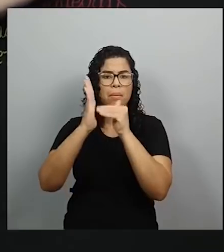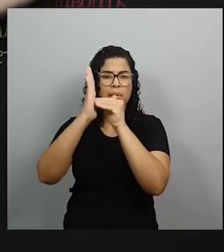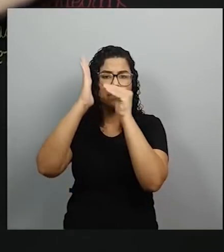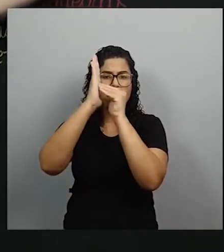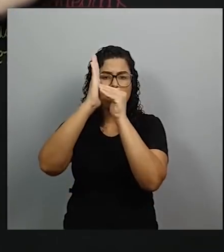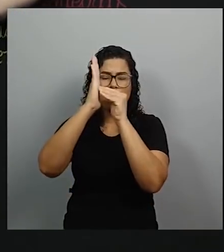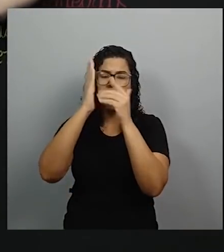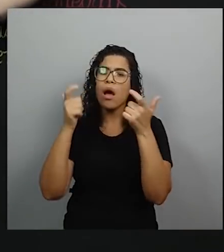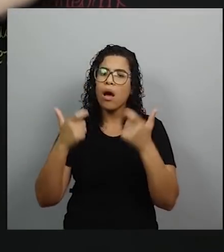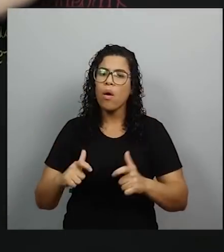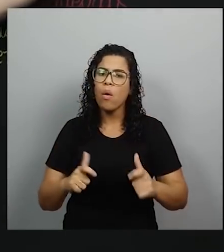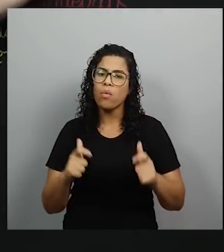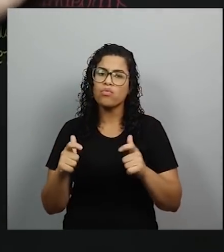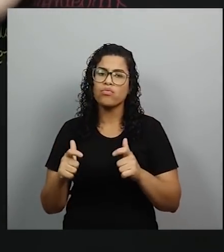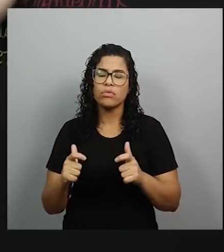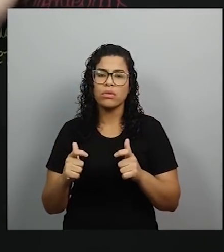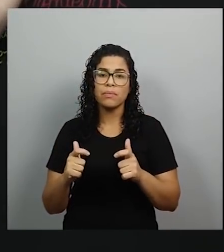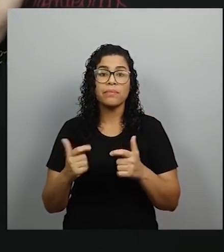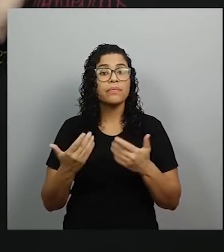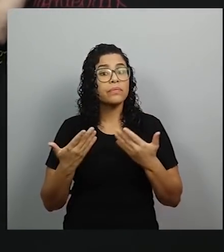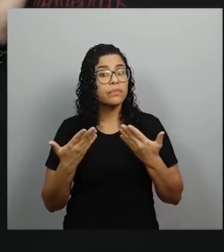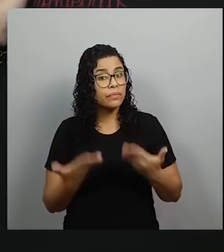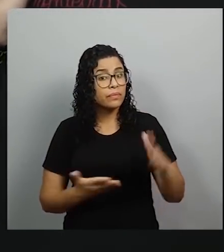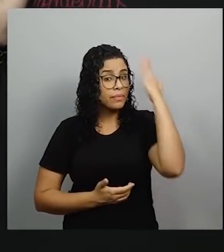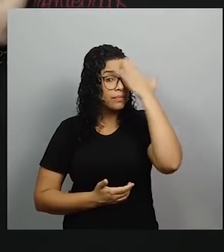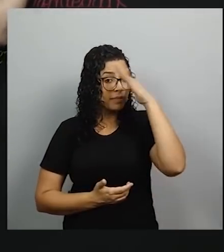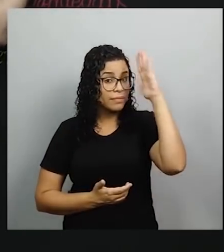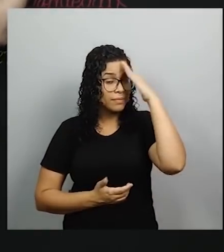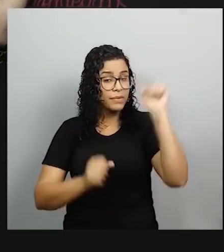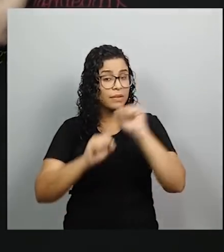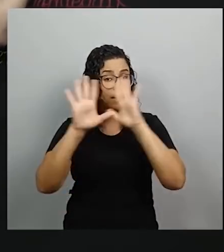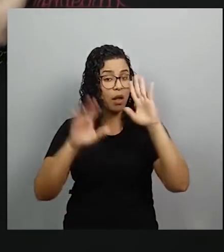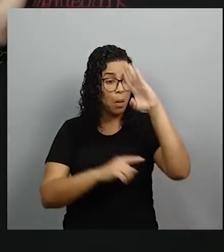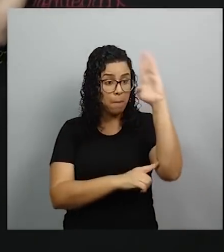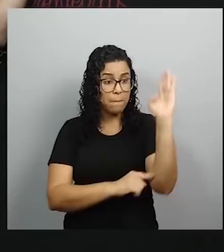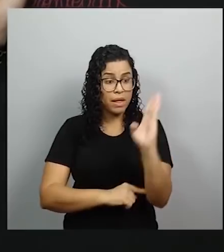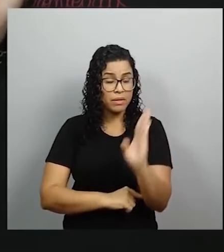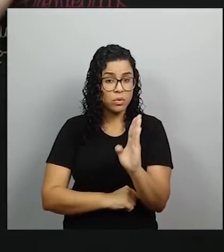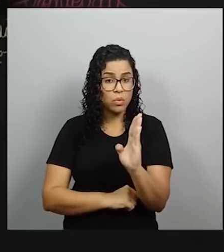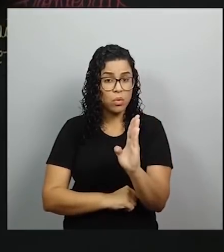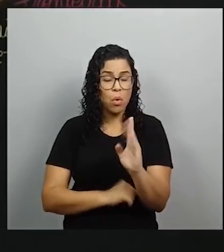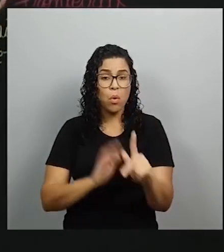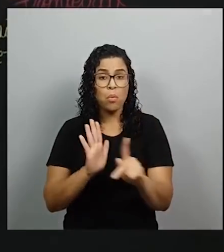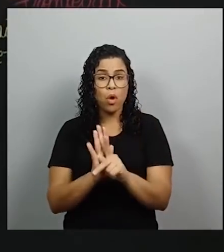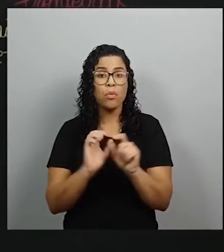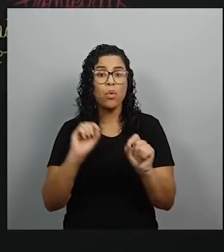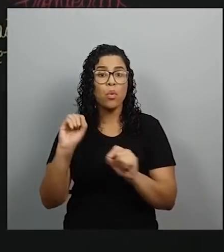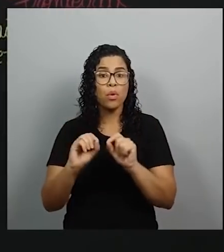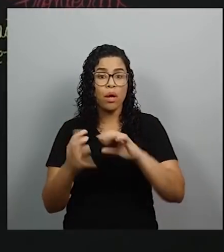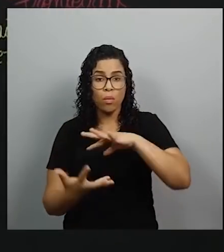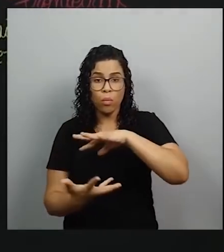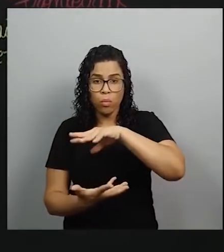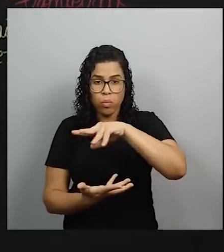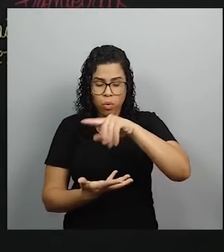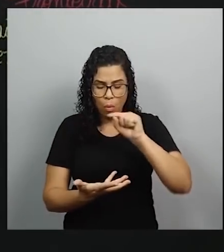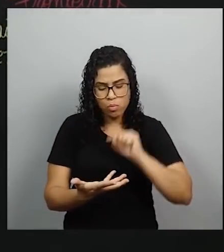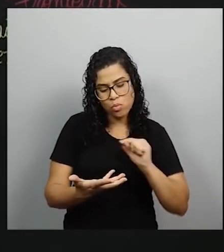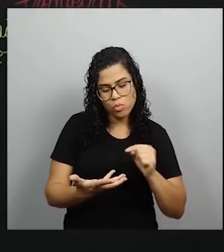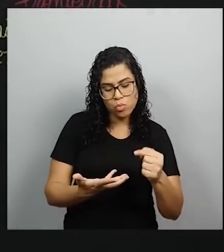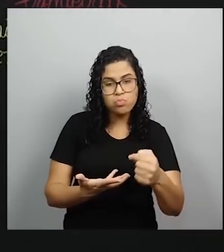está localizado no continente da América. Continente da América, se a gente